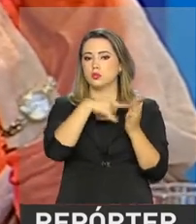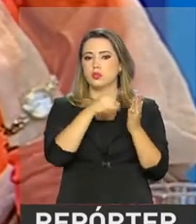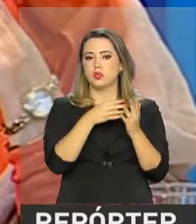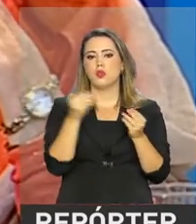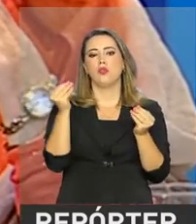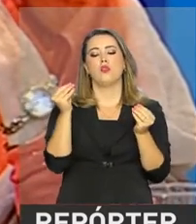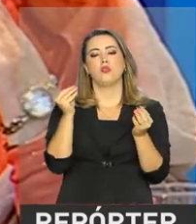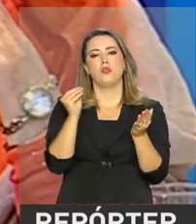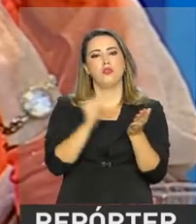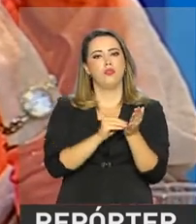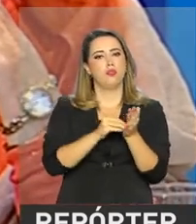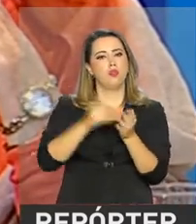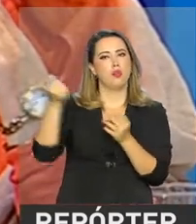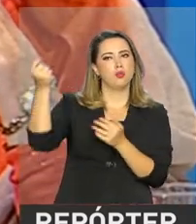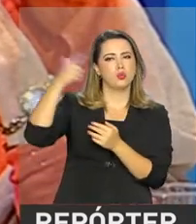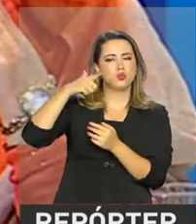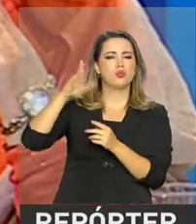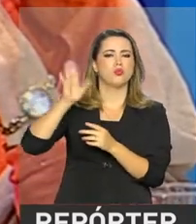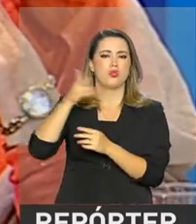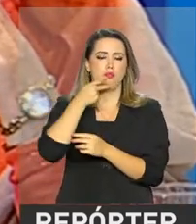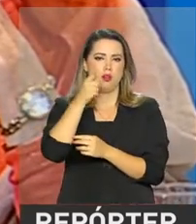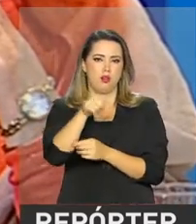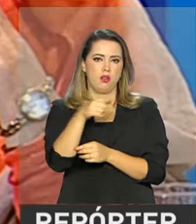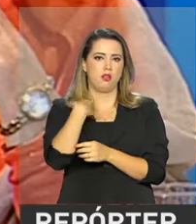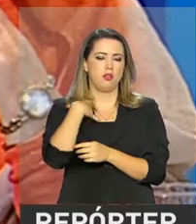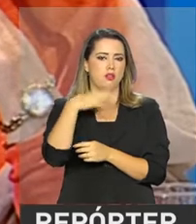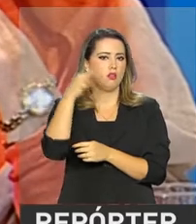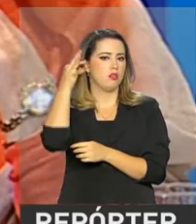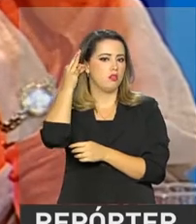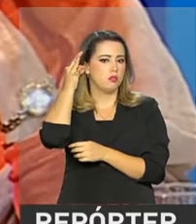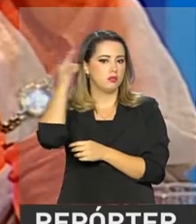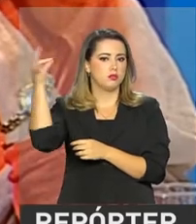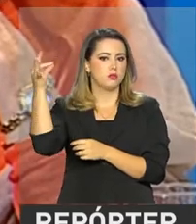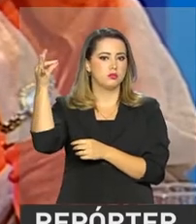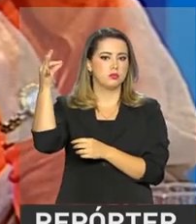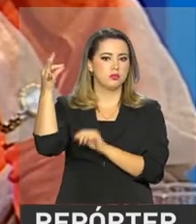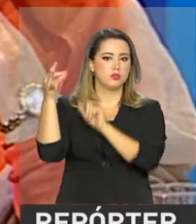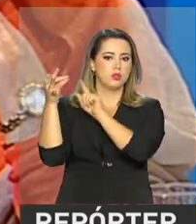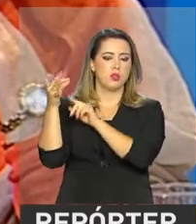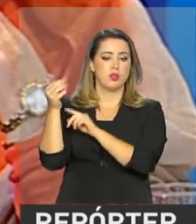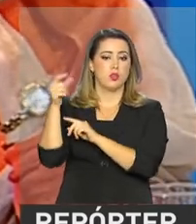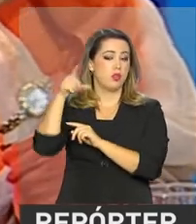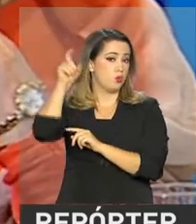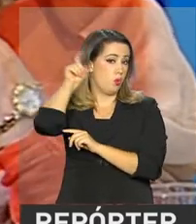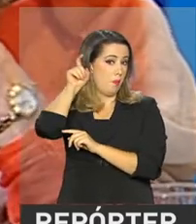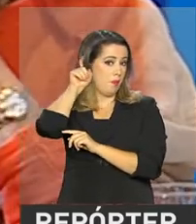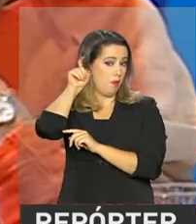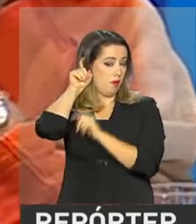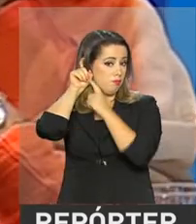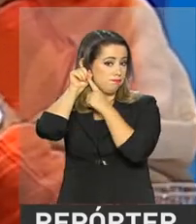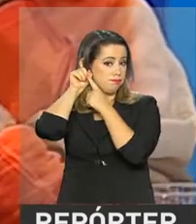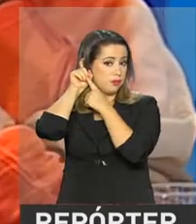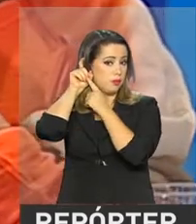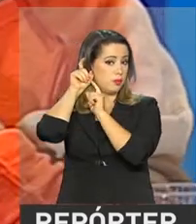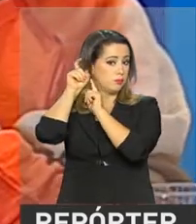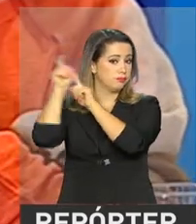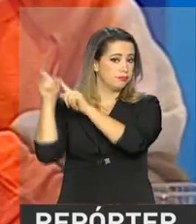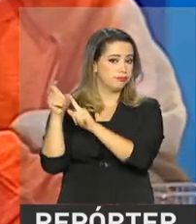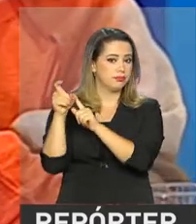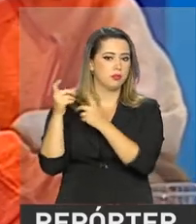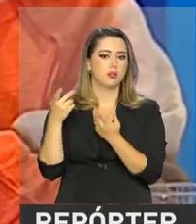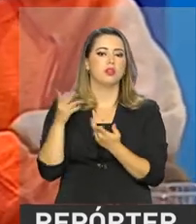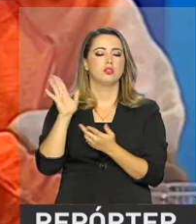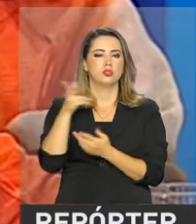de energia, já falei. A retirada de um aparelho auditivo, aquela questão daquele rapaz